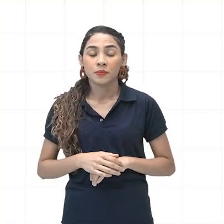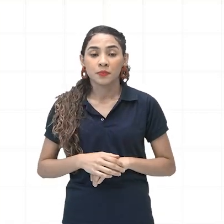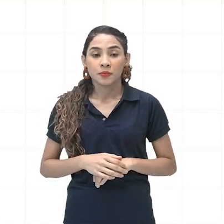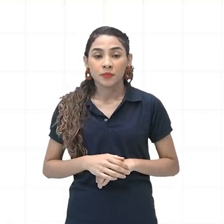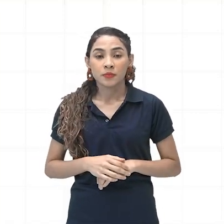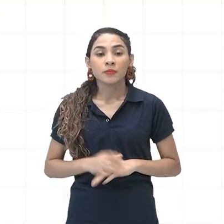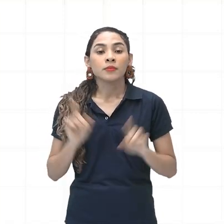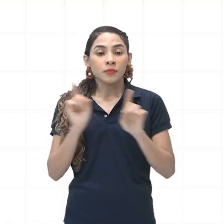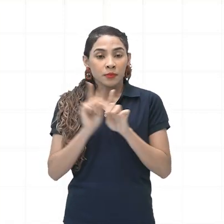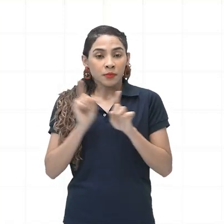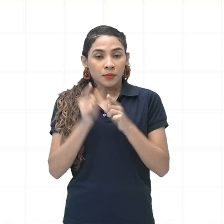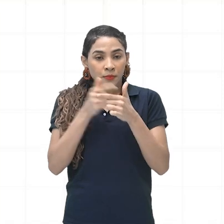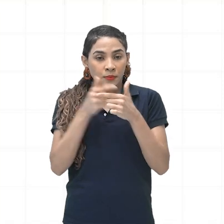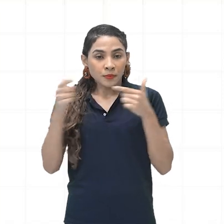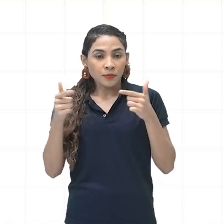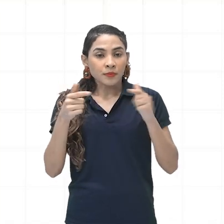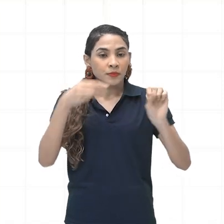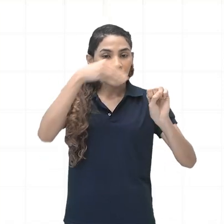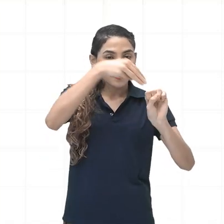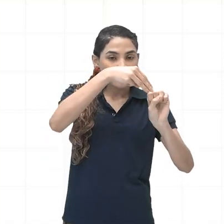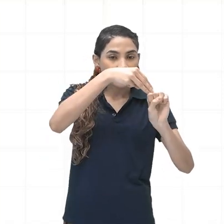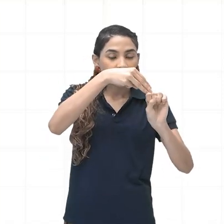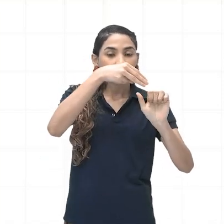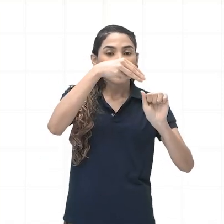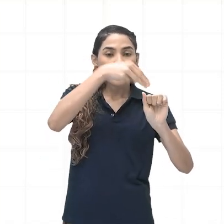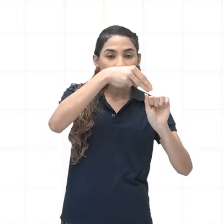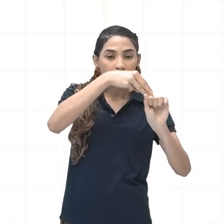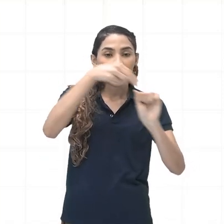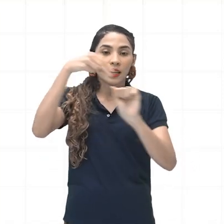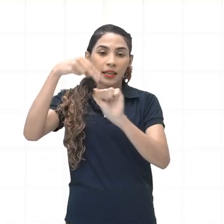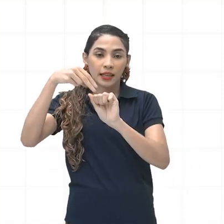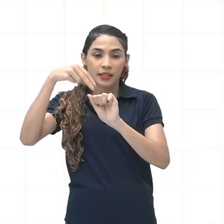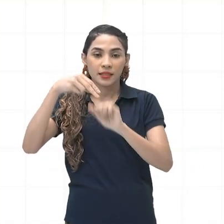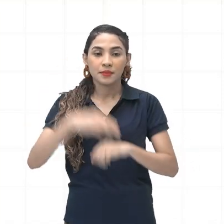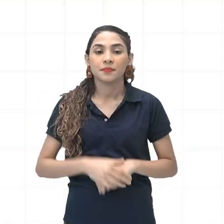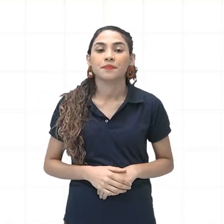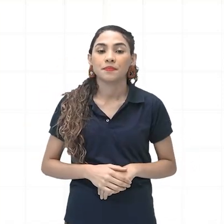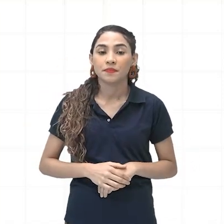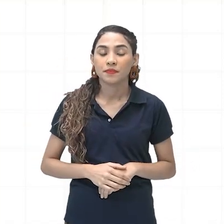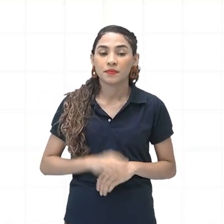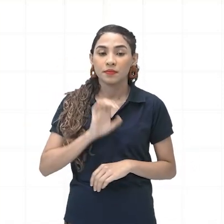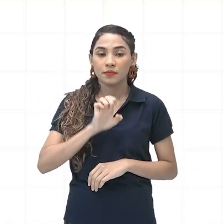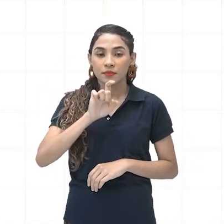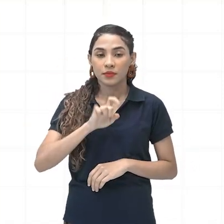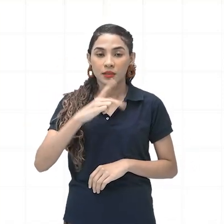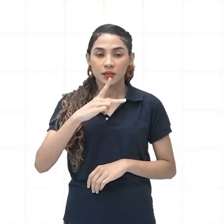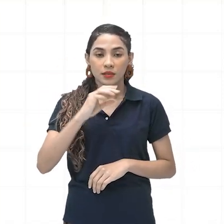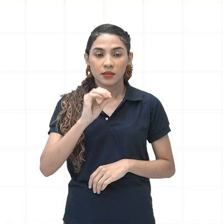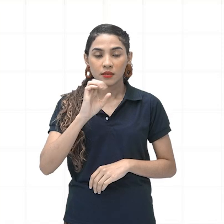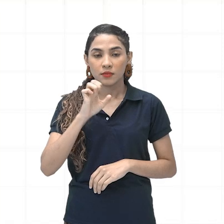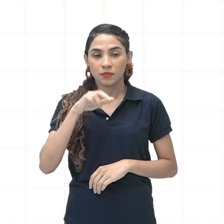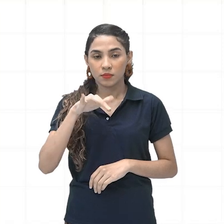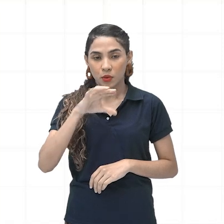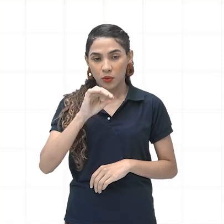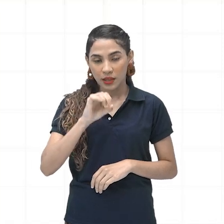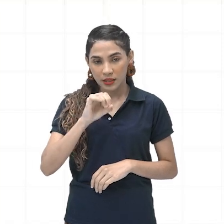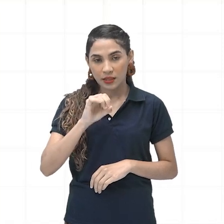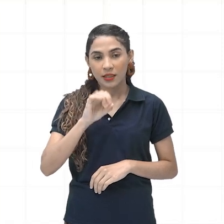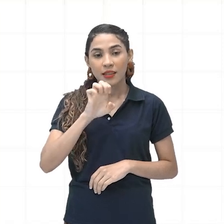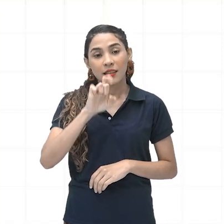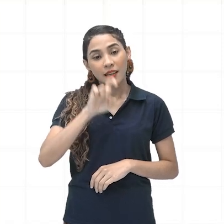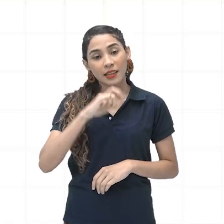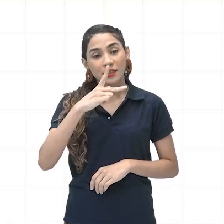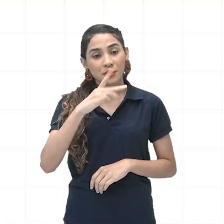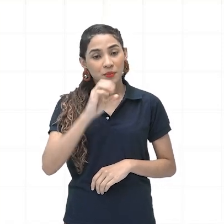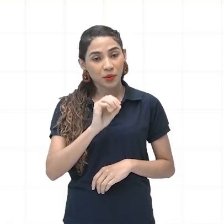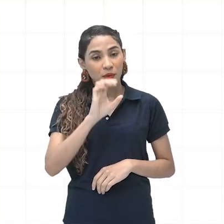e também temos aqui os expoentes M e N, né? Esses expoentes M e N são